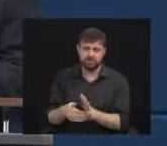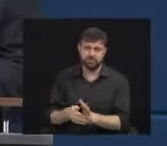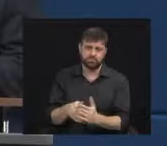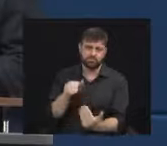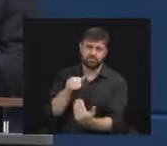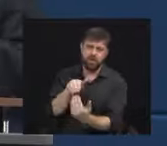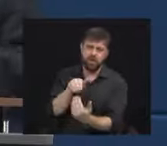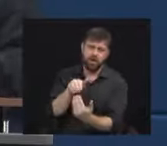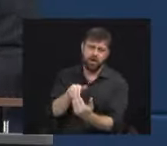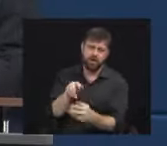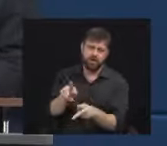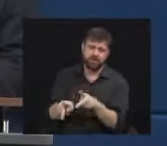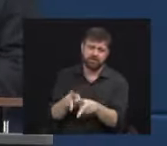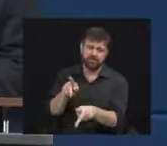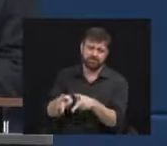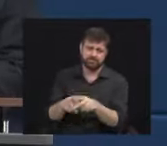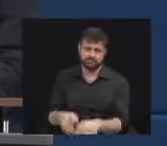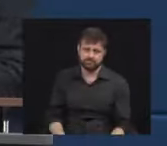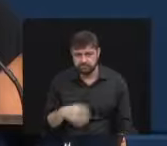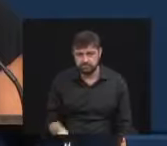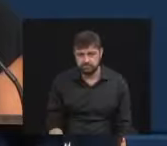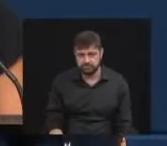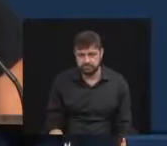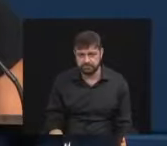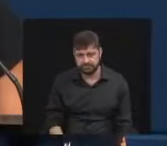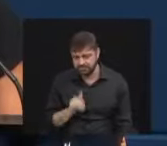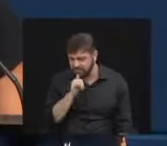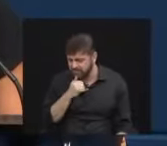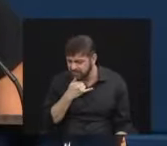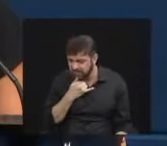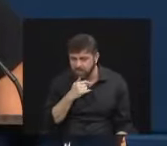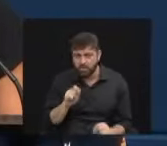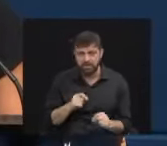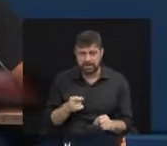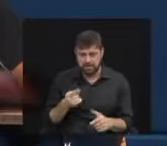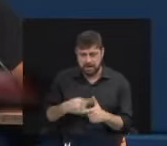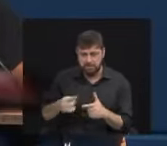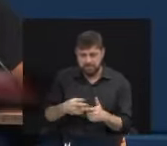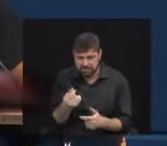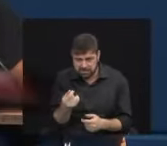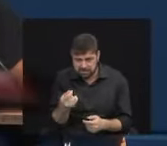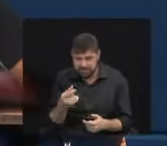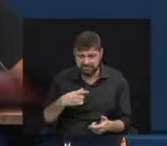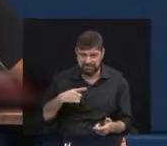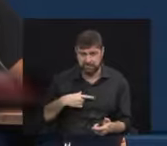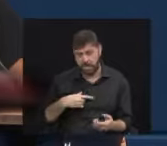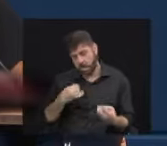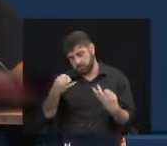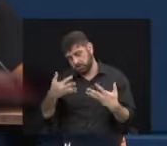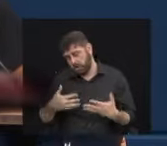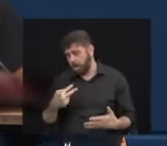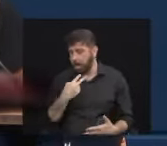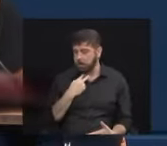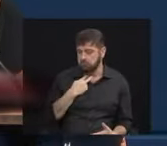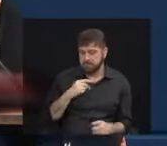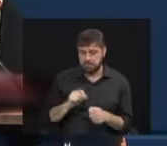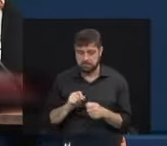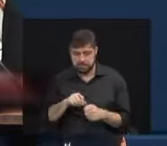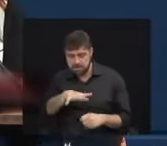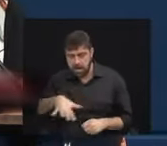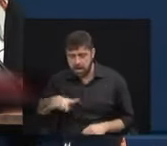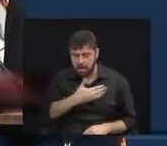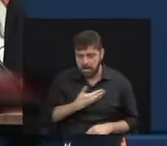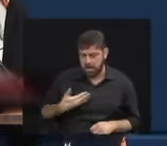população. Então, isso é o ajuda da farmácia hoje. Infelizmente, a crise econômica tem sido usada como argumento para desmontar os